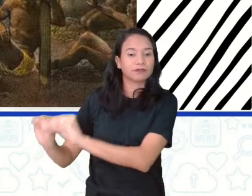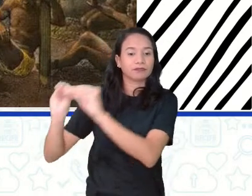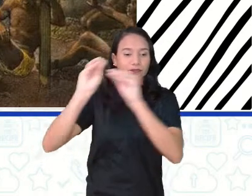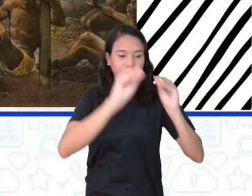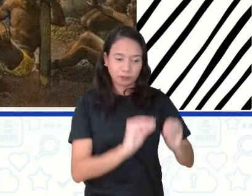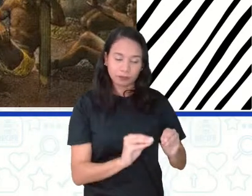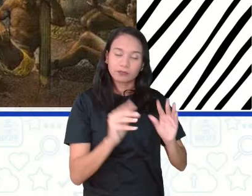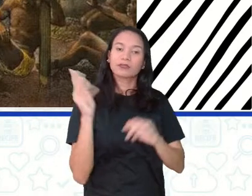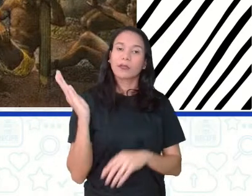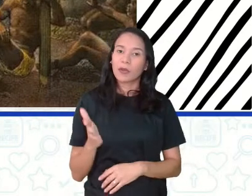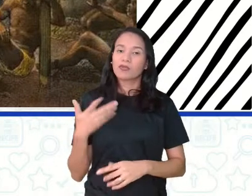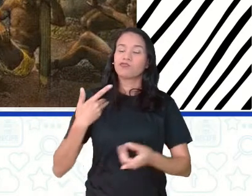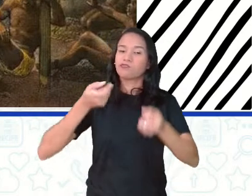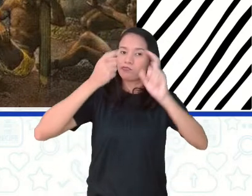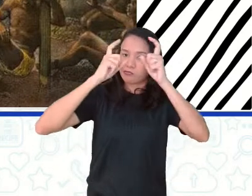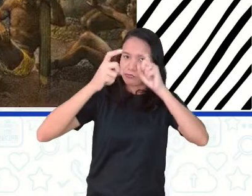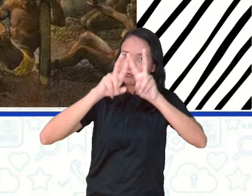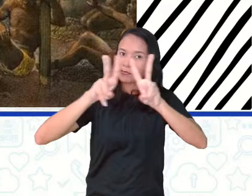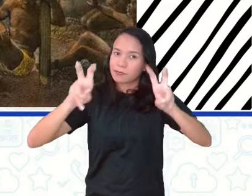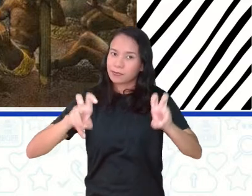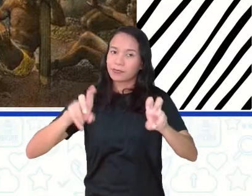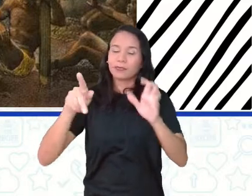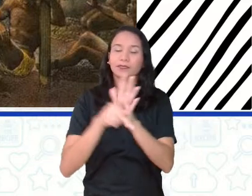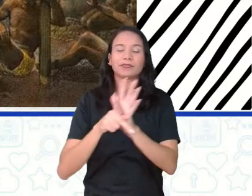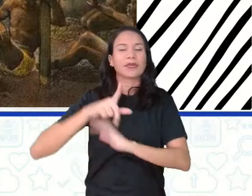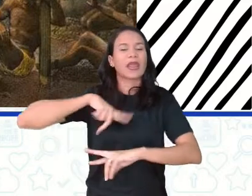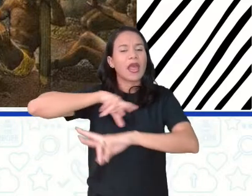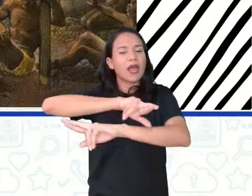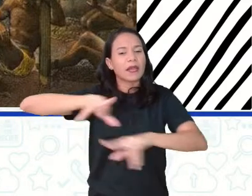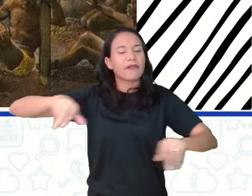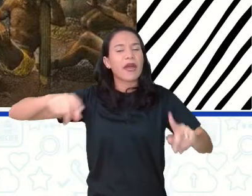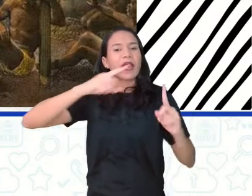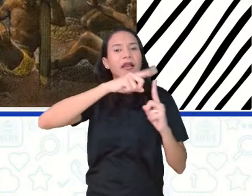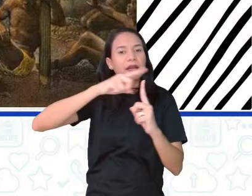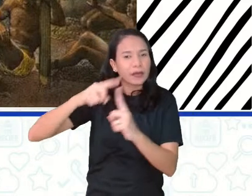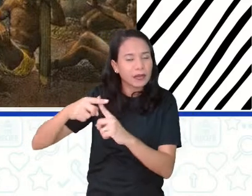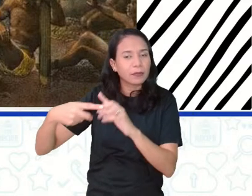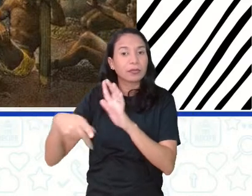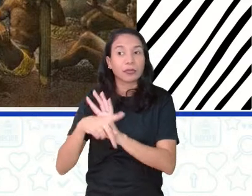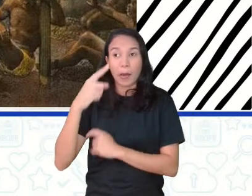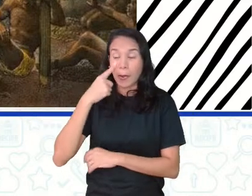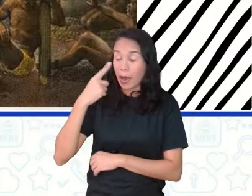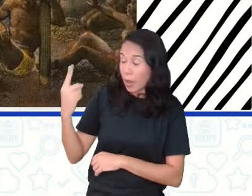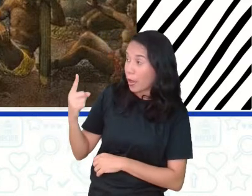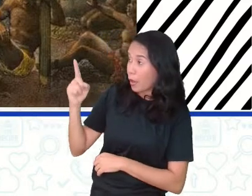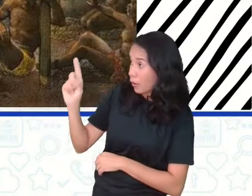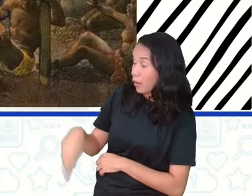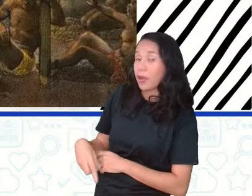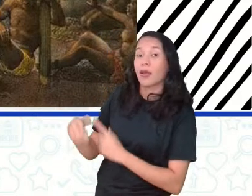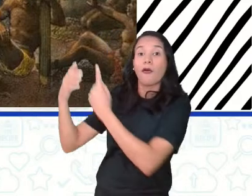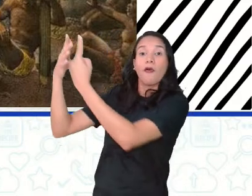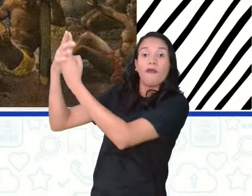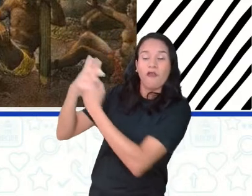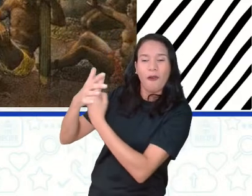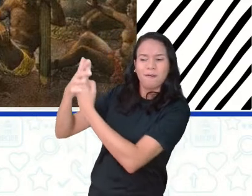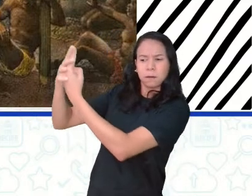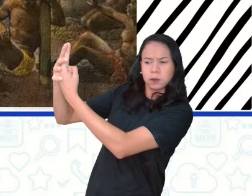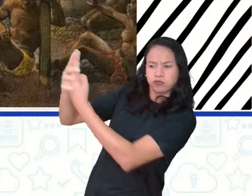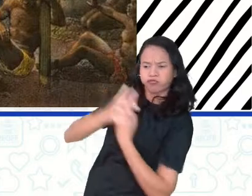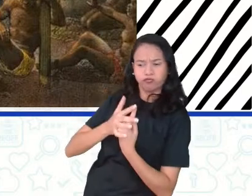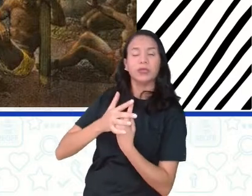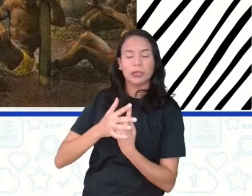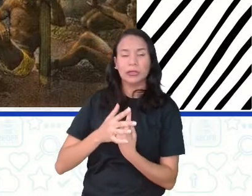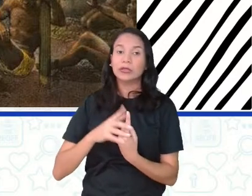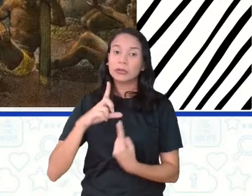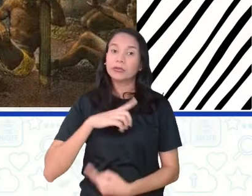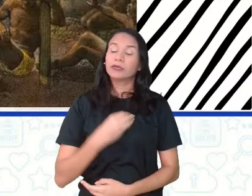já debateu sobre migrações, né? Existem diferentes tipos de migração. Essa migração aí é uma migração